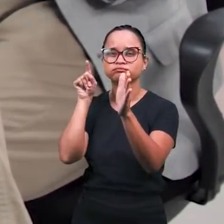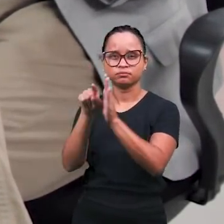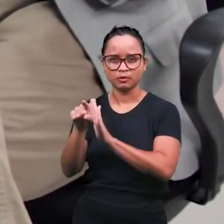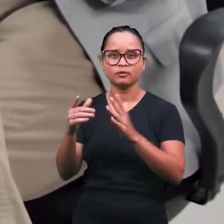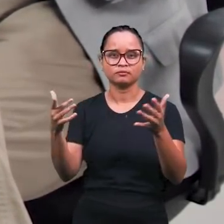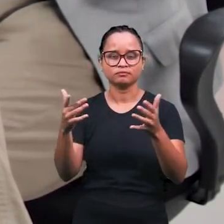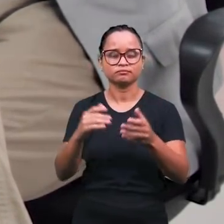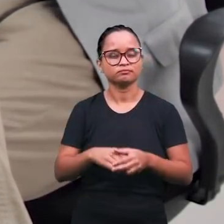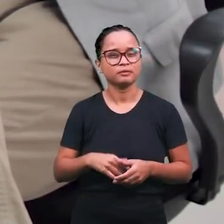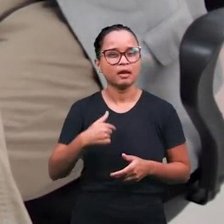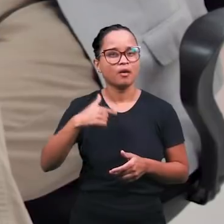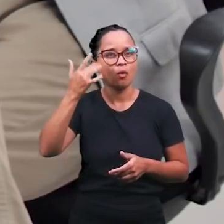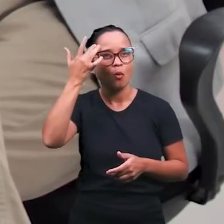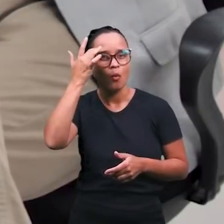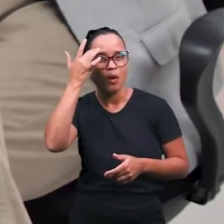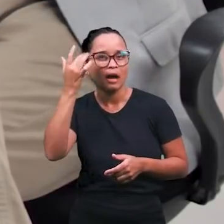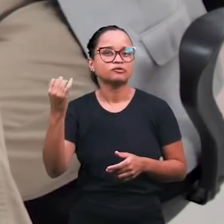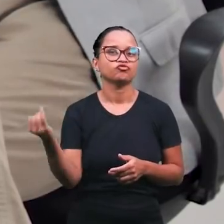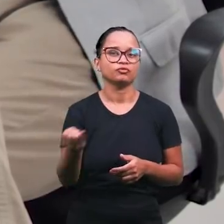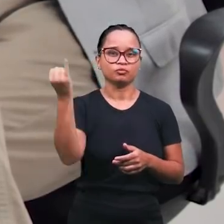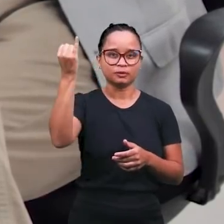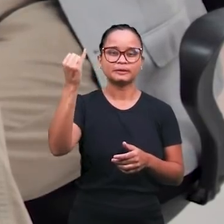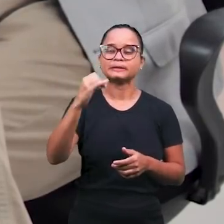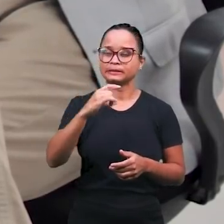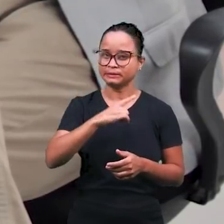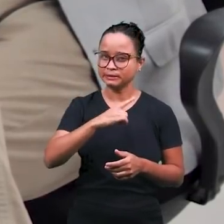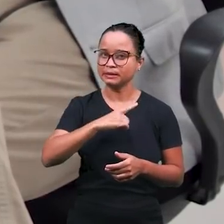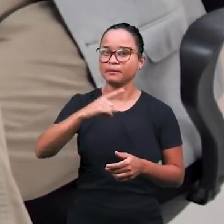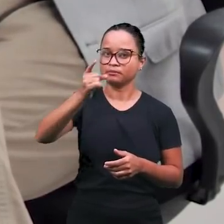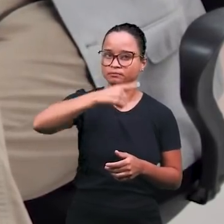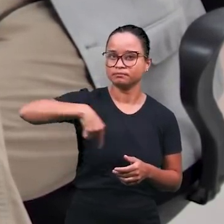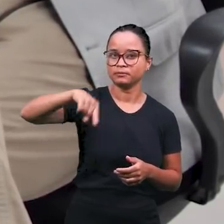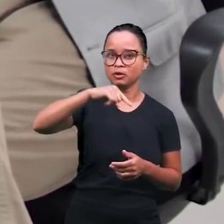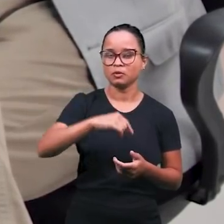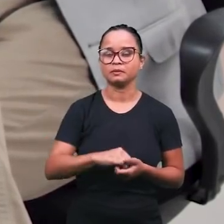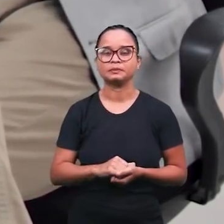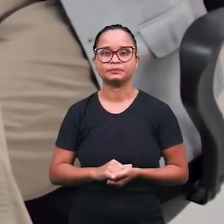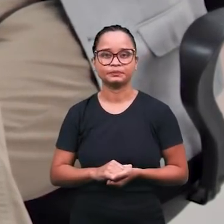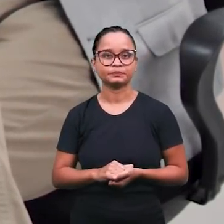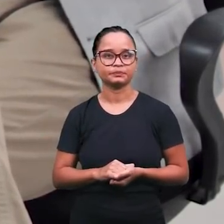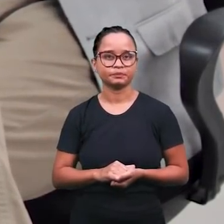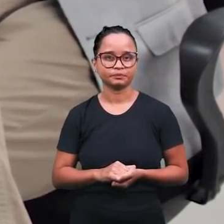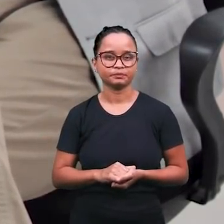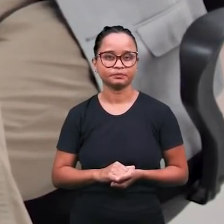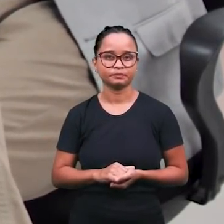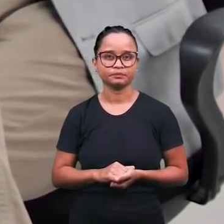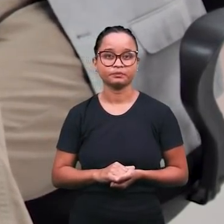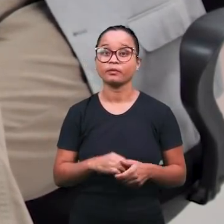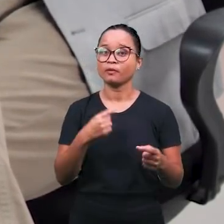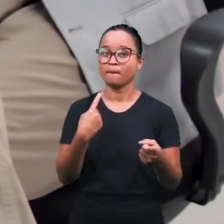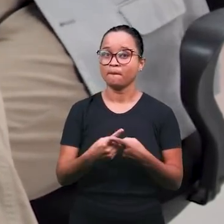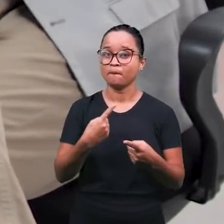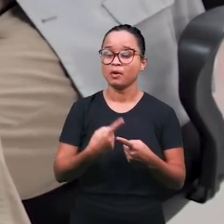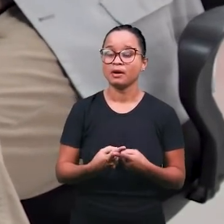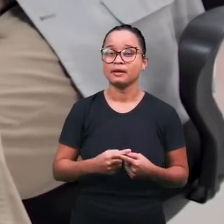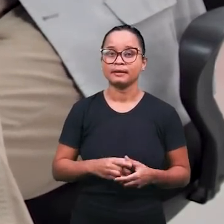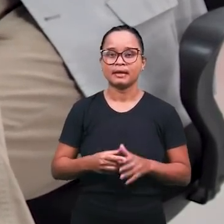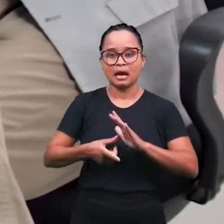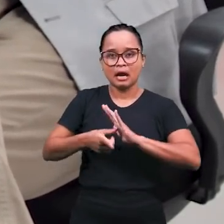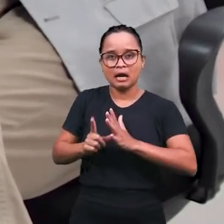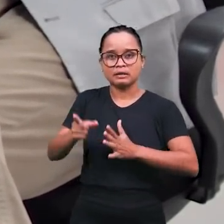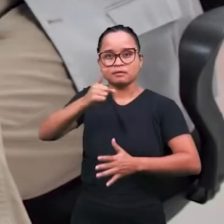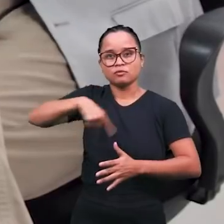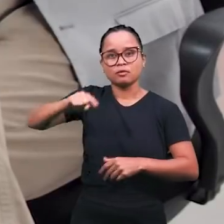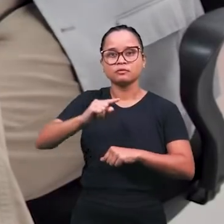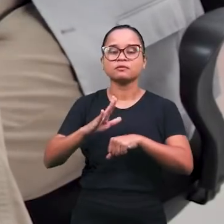uma pergunta que eu acho que ele é muito importante para nós. Porque, e a gente conversava um